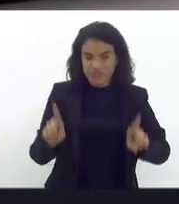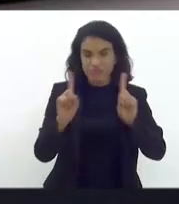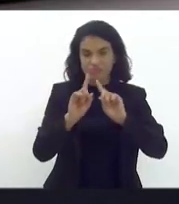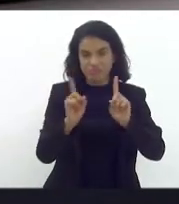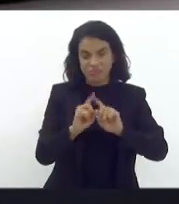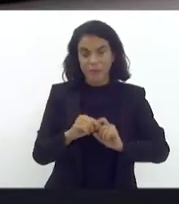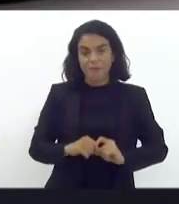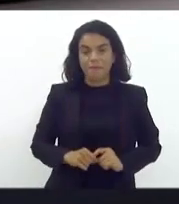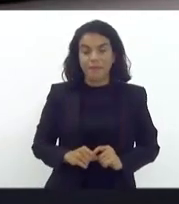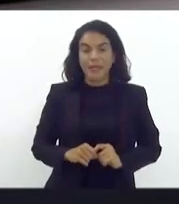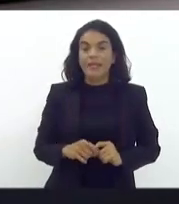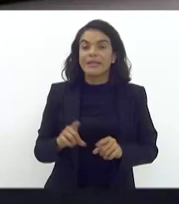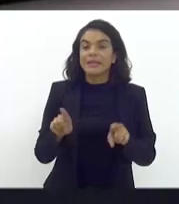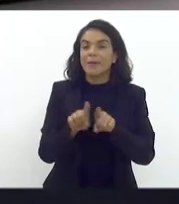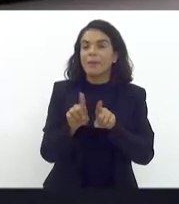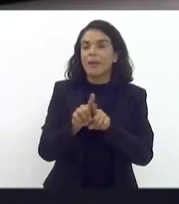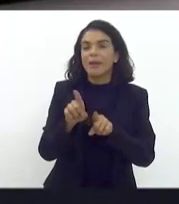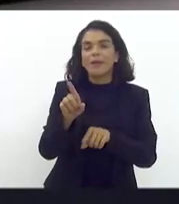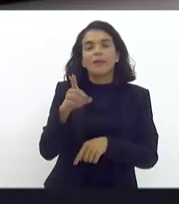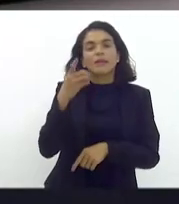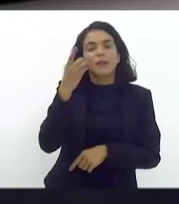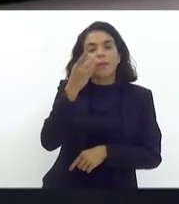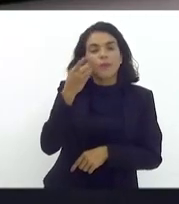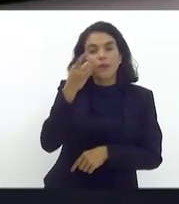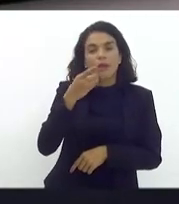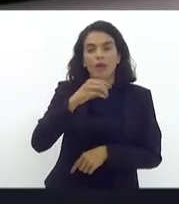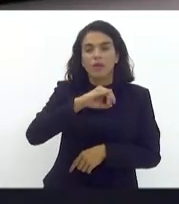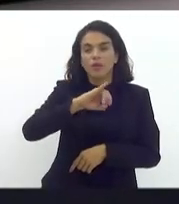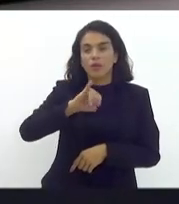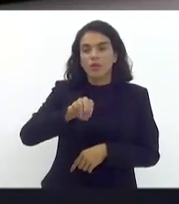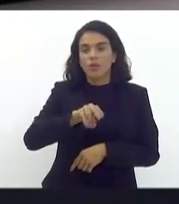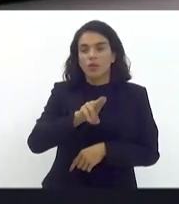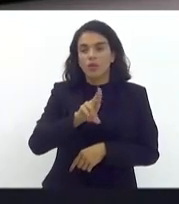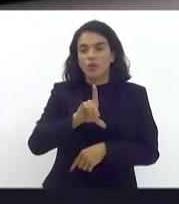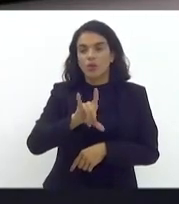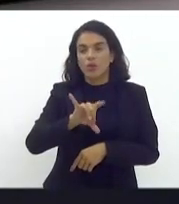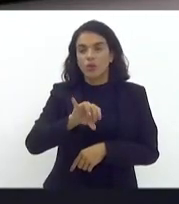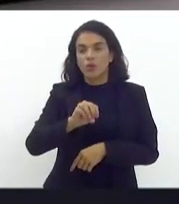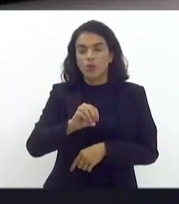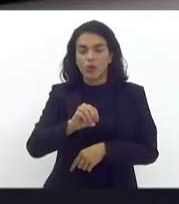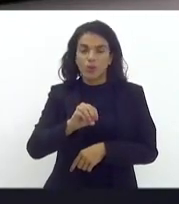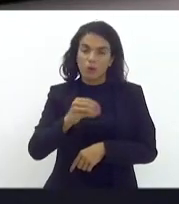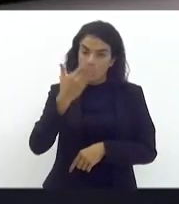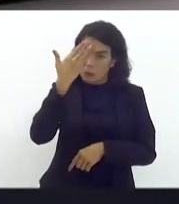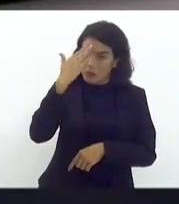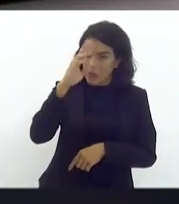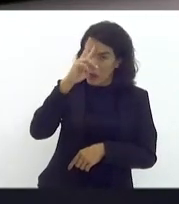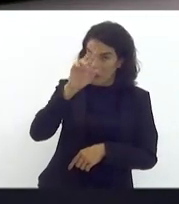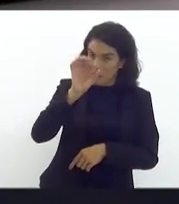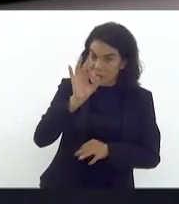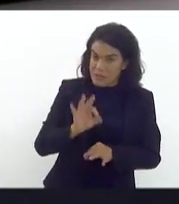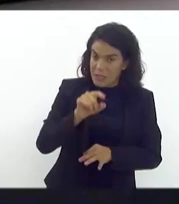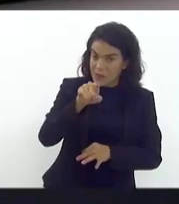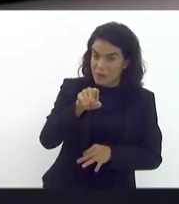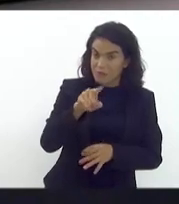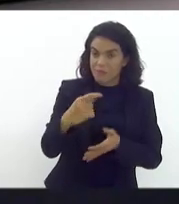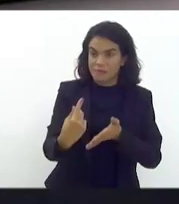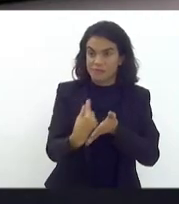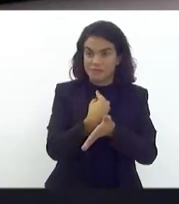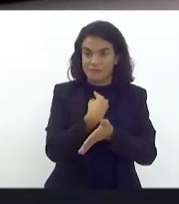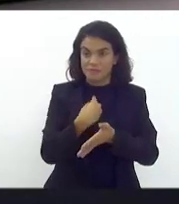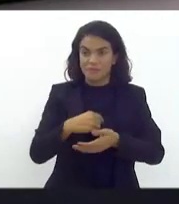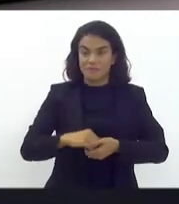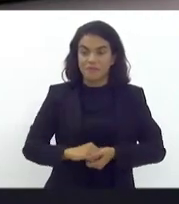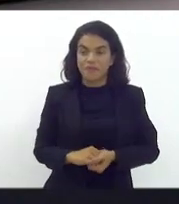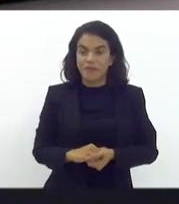foi feito uma pergunta criei pelo Deputado Júlio Rocha o Senhor desculpa eu não sei se eu anotei acho que não